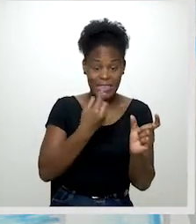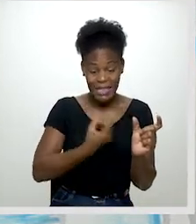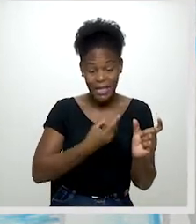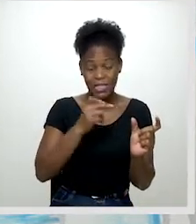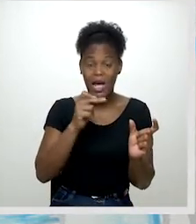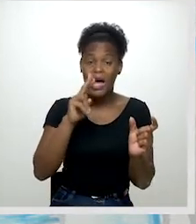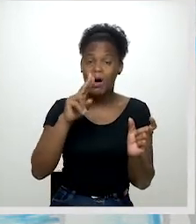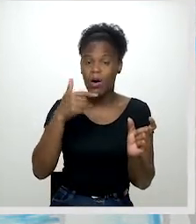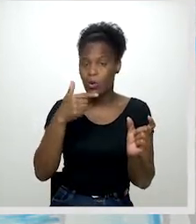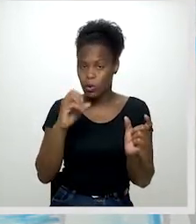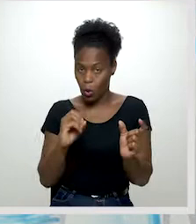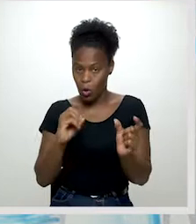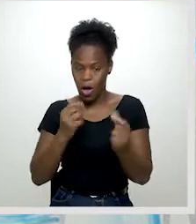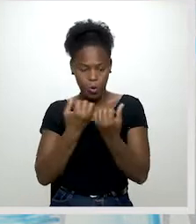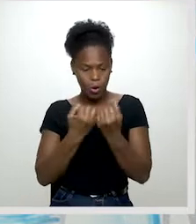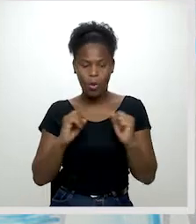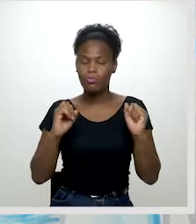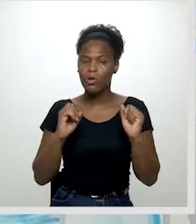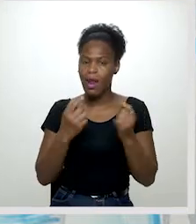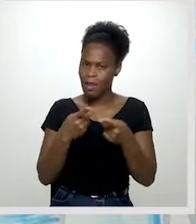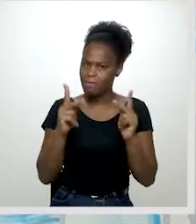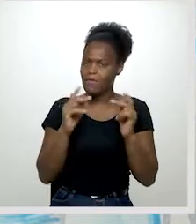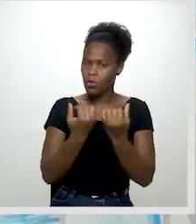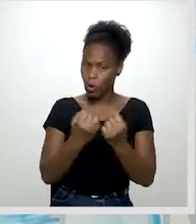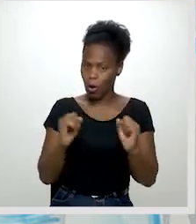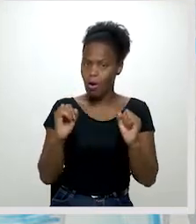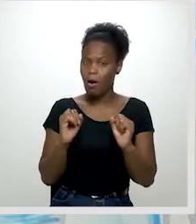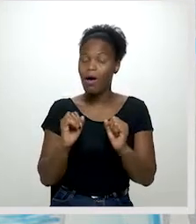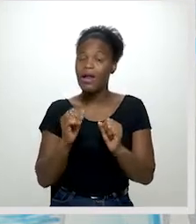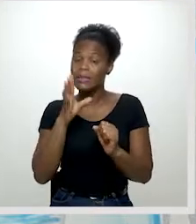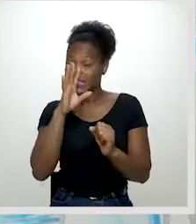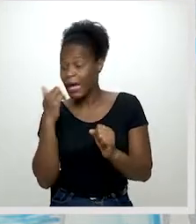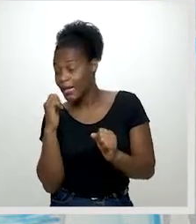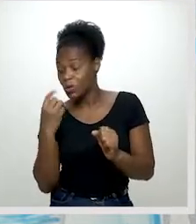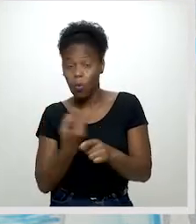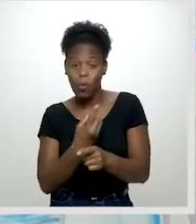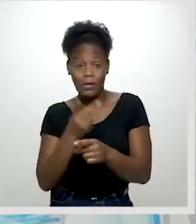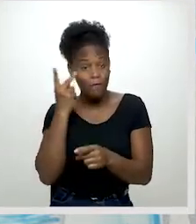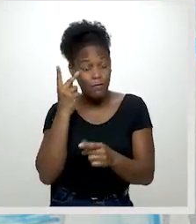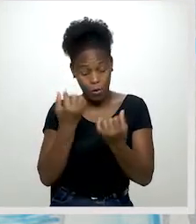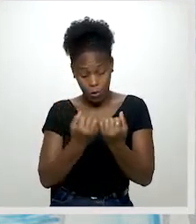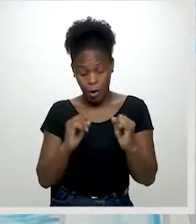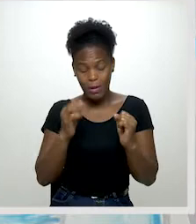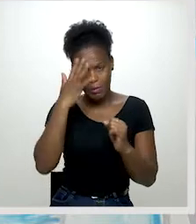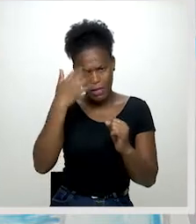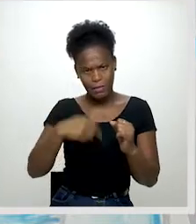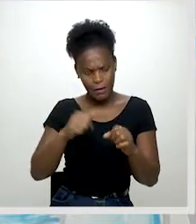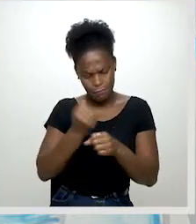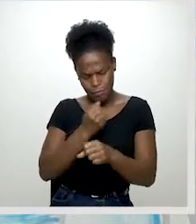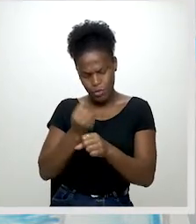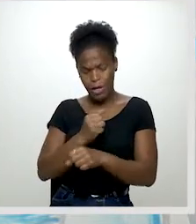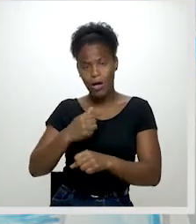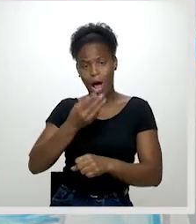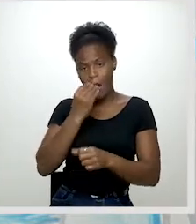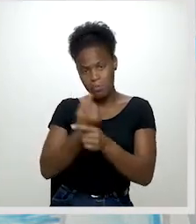diz, são seres autônomos. Ao serem autônomos, então eram capazes de produzir os seus